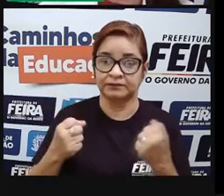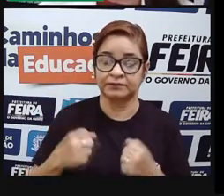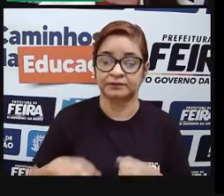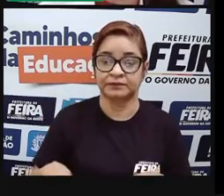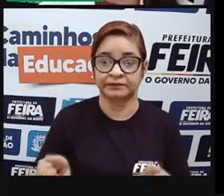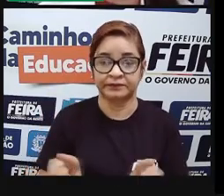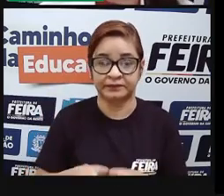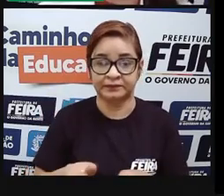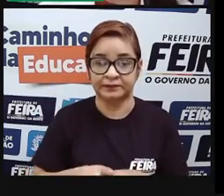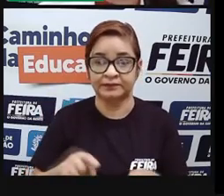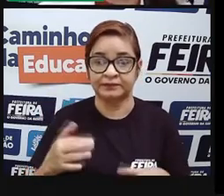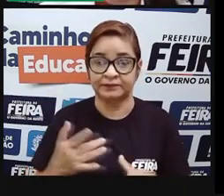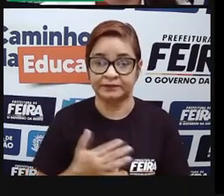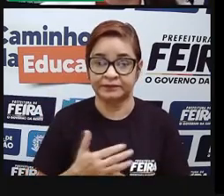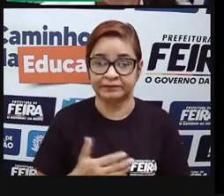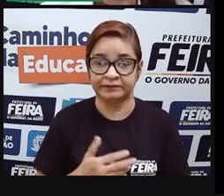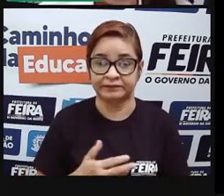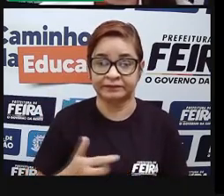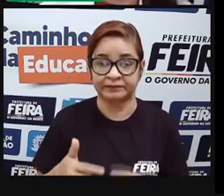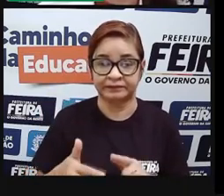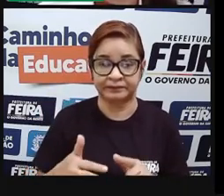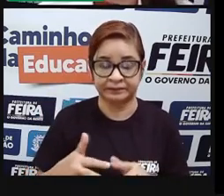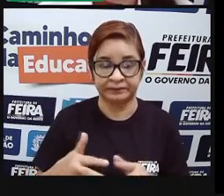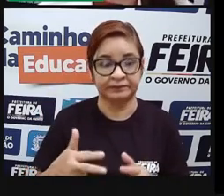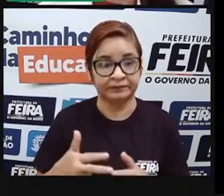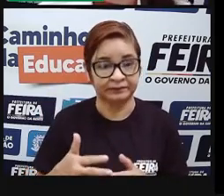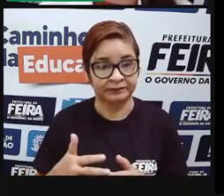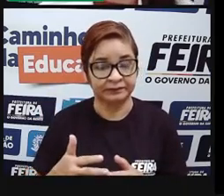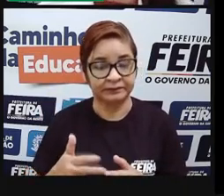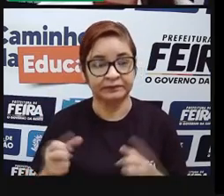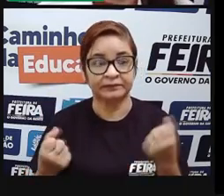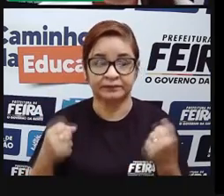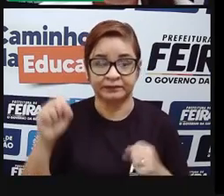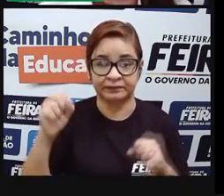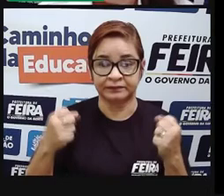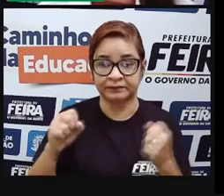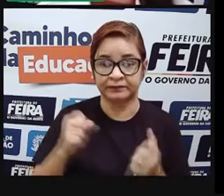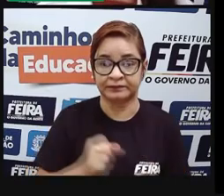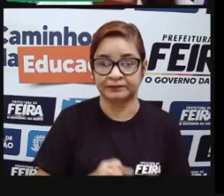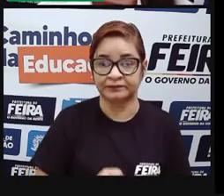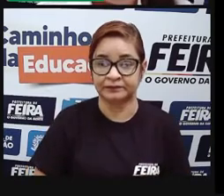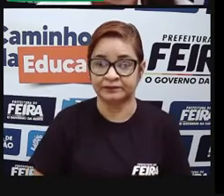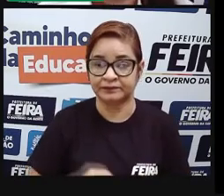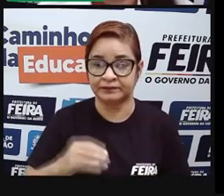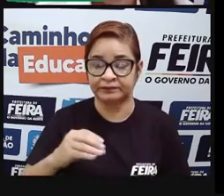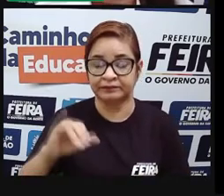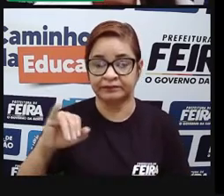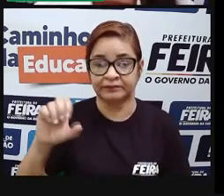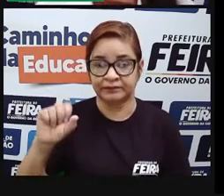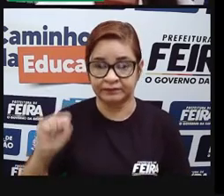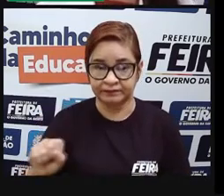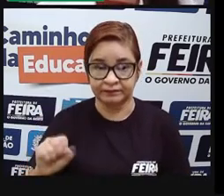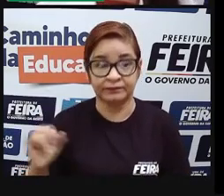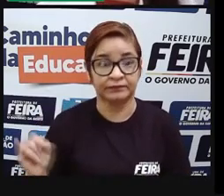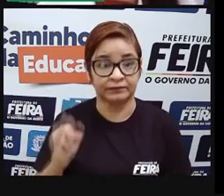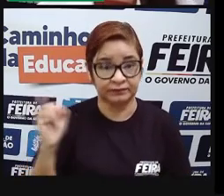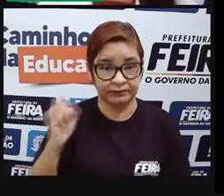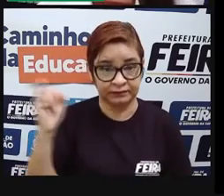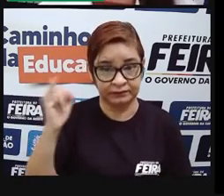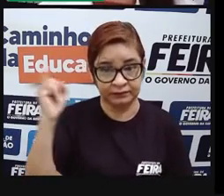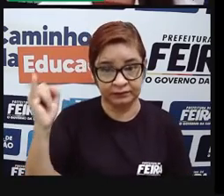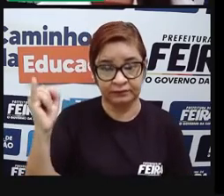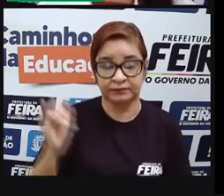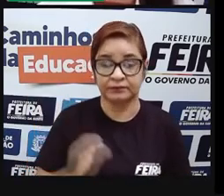lugar a cidade conta com dois grandes polos industriais que é o Sims lá no tomba centro industrial Subaé e